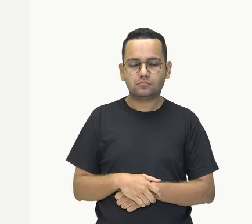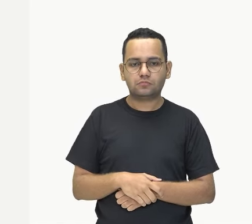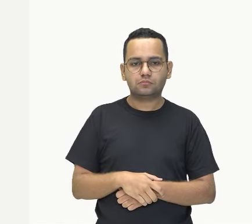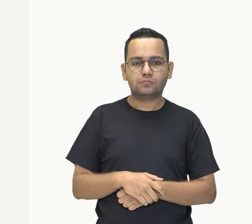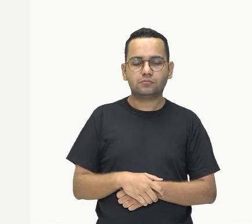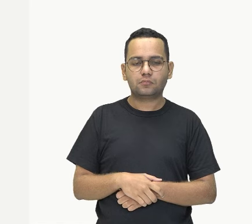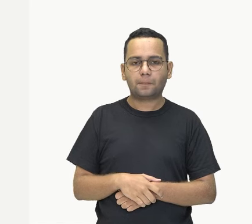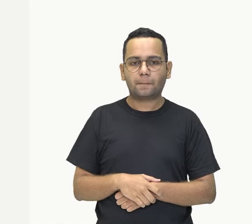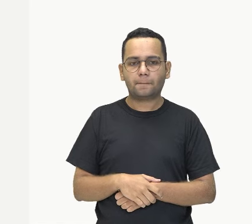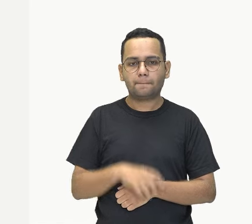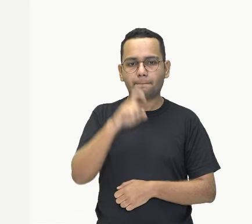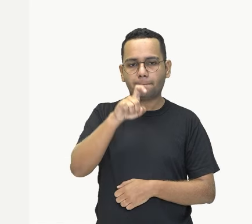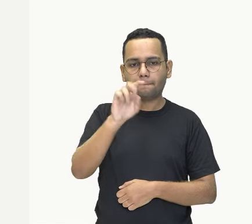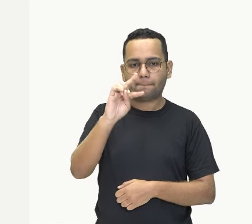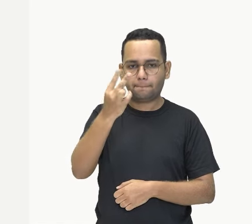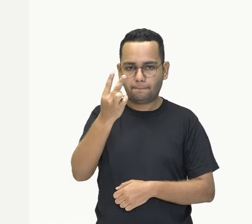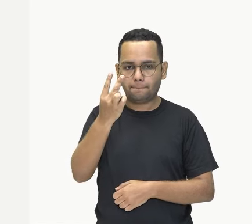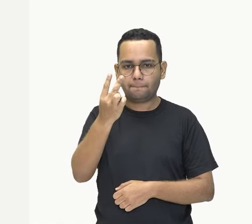mais 2